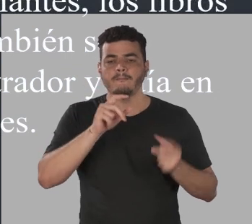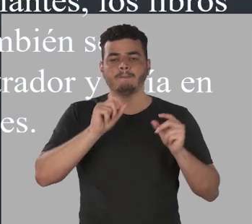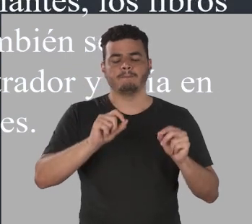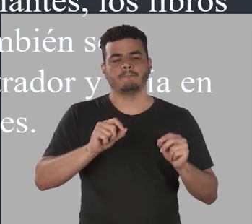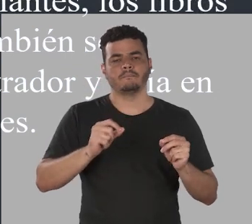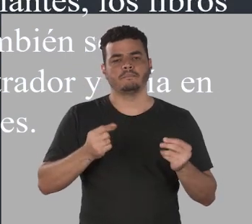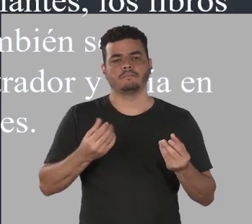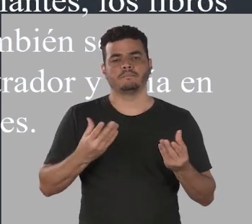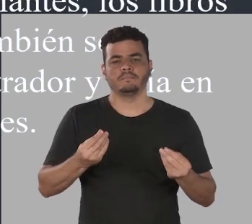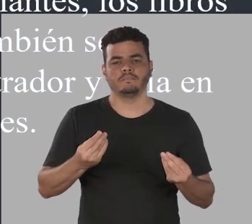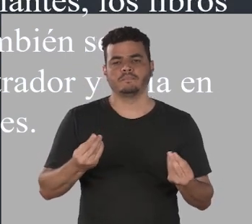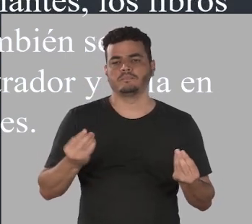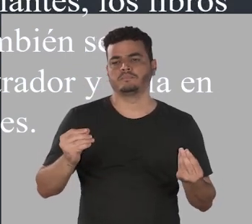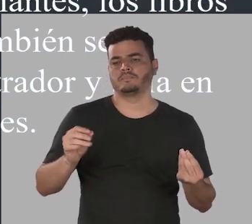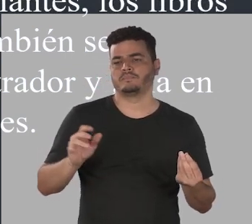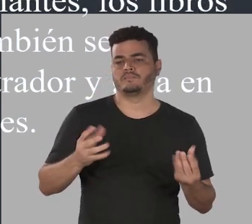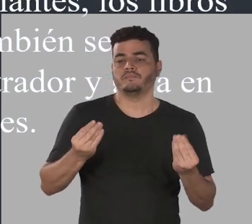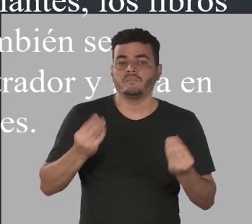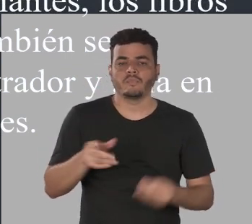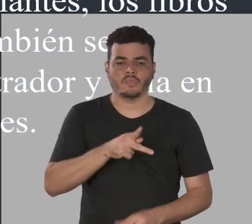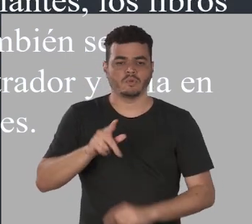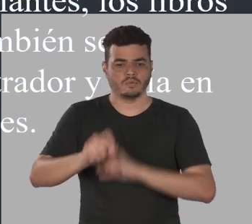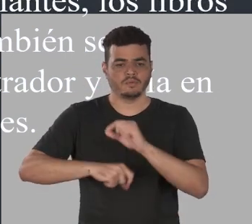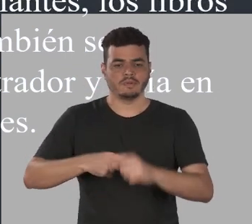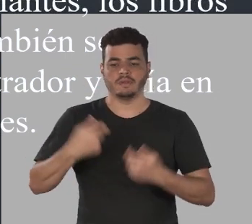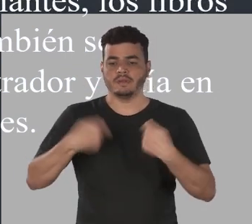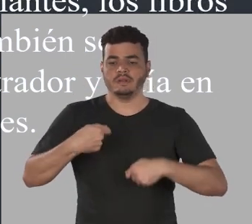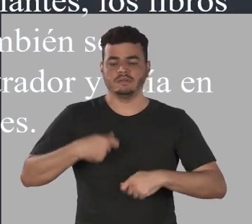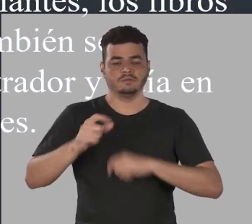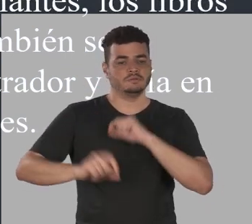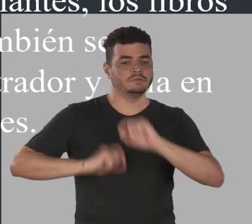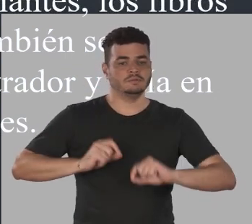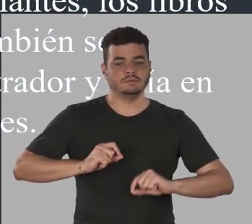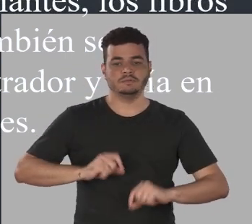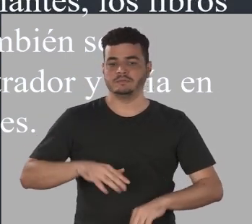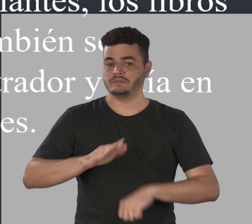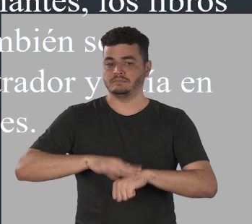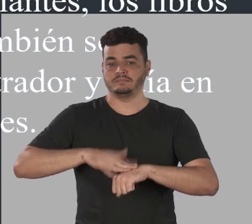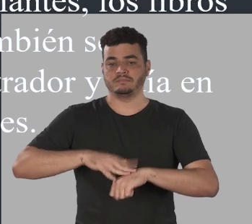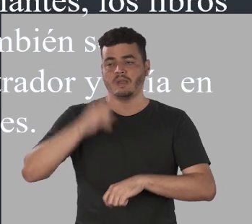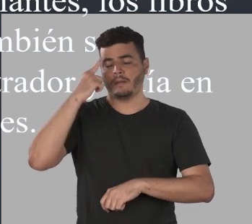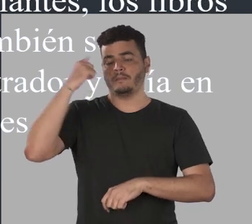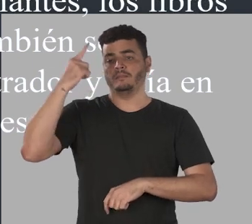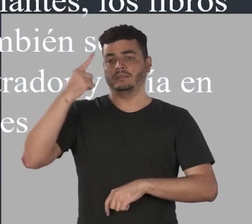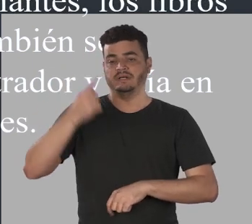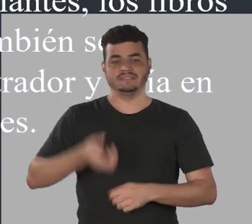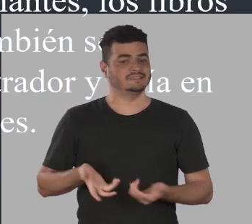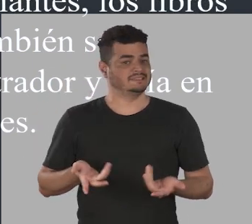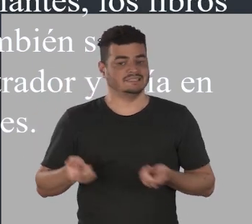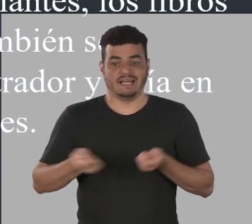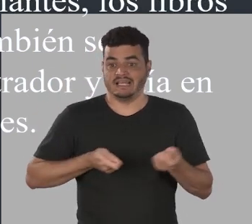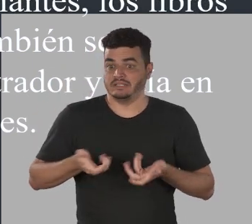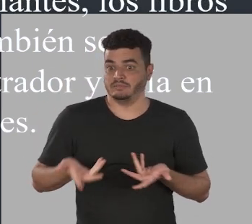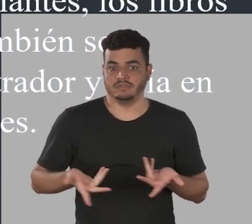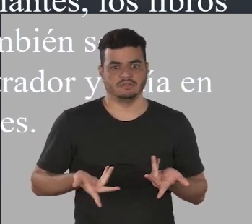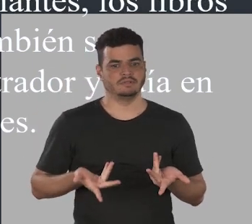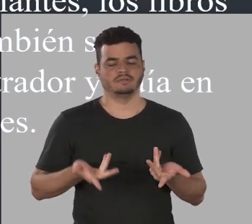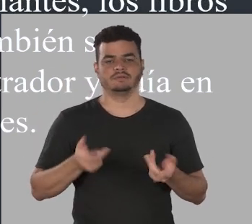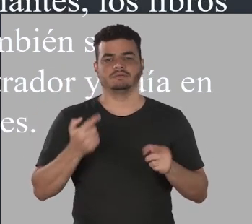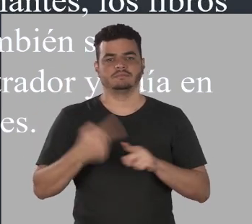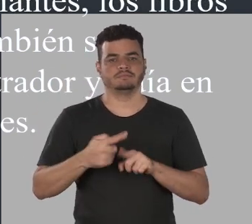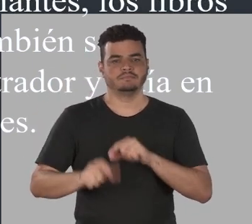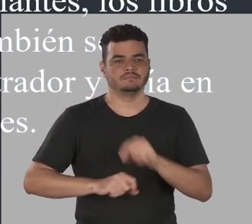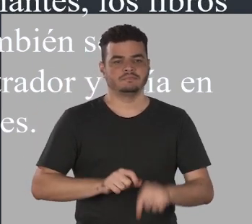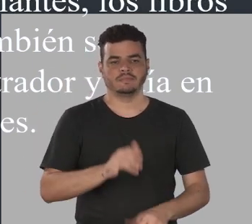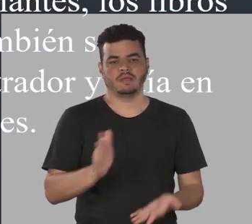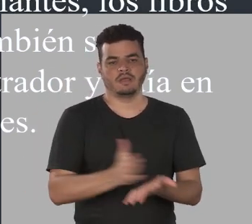pandemia se acentuou muito, né? E muitos professores tiveram que fazer muito malabarismo para que os alunos